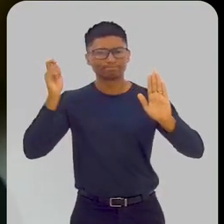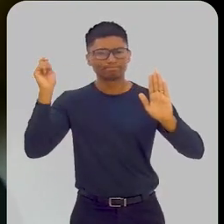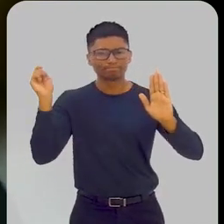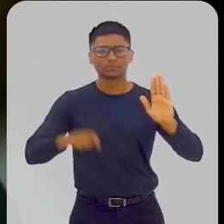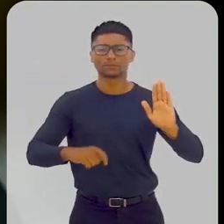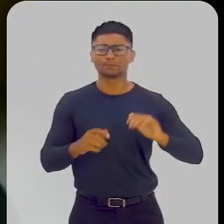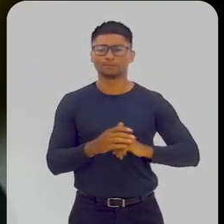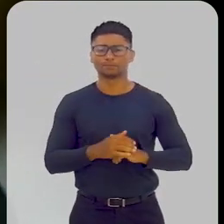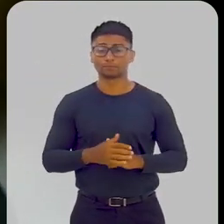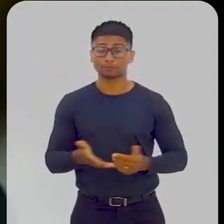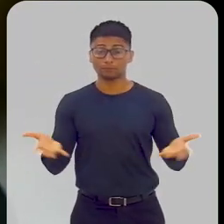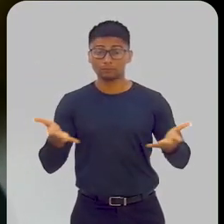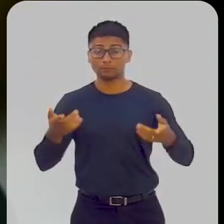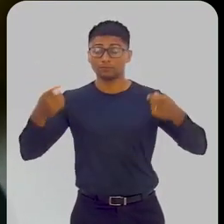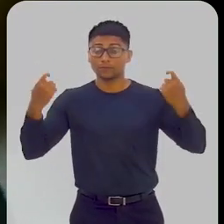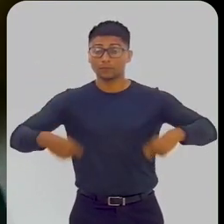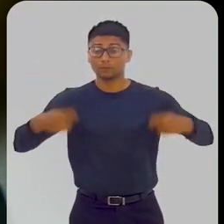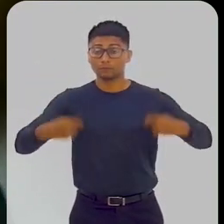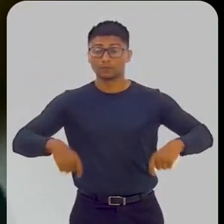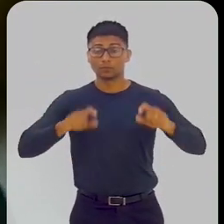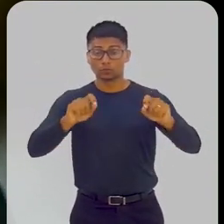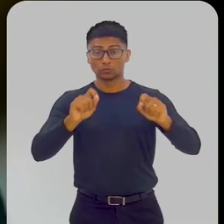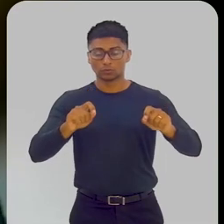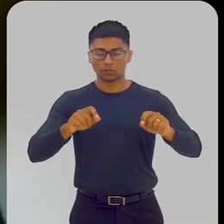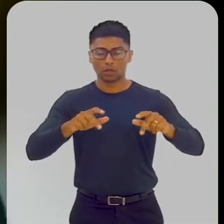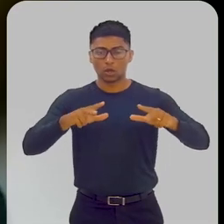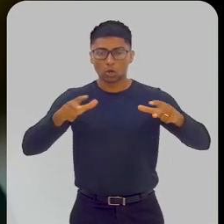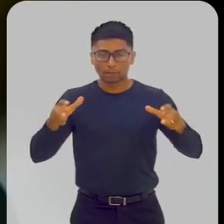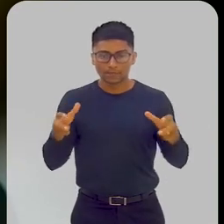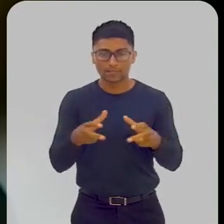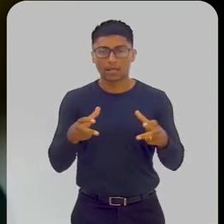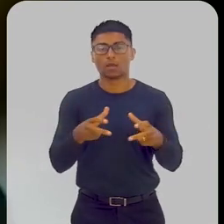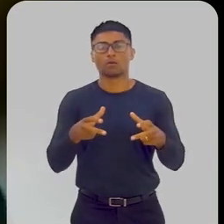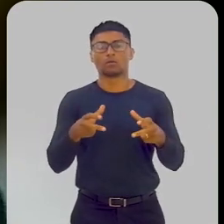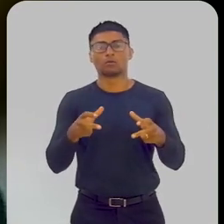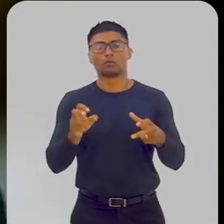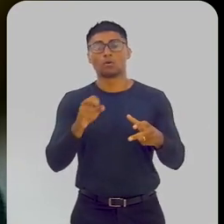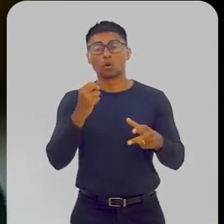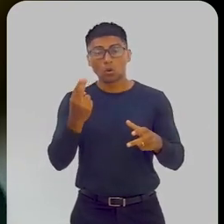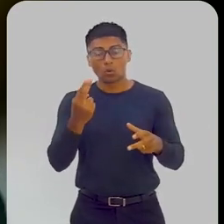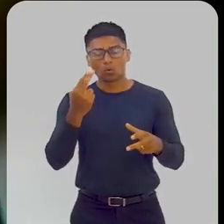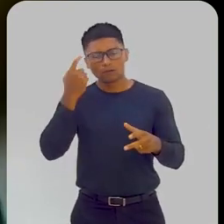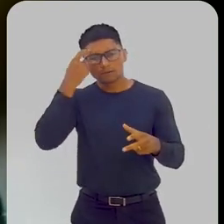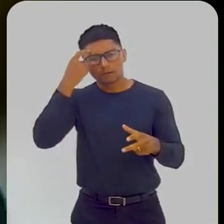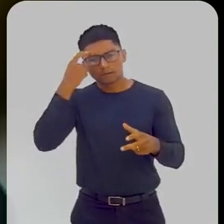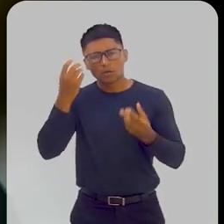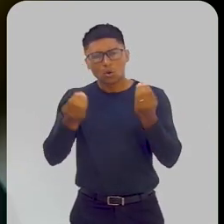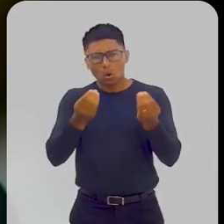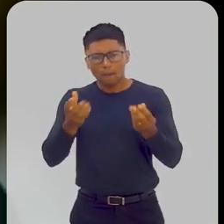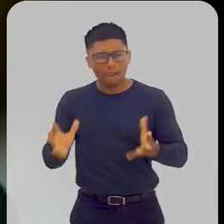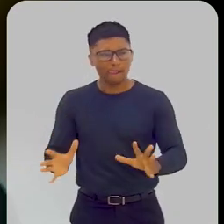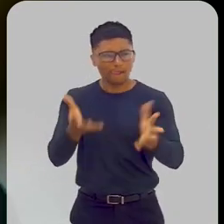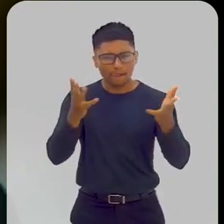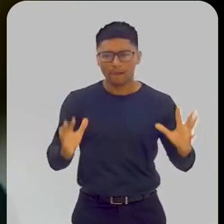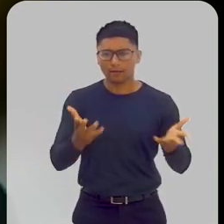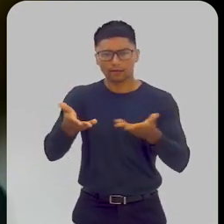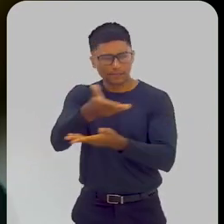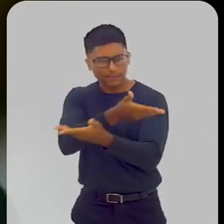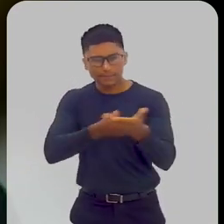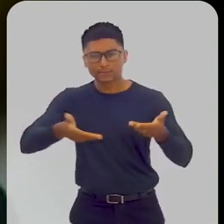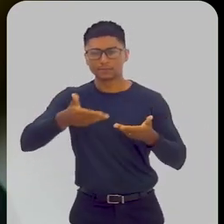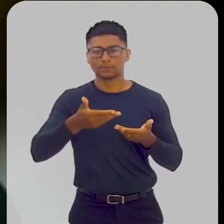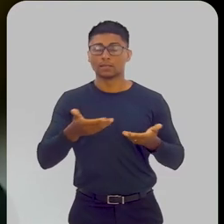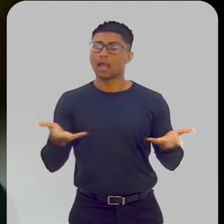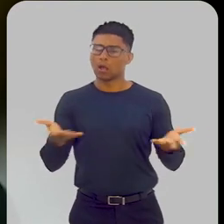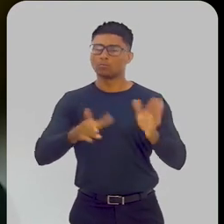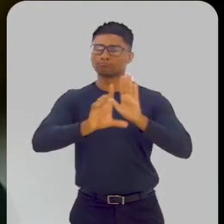isto. Precisa agora ter apenas comissões ou fórum ou alguma coisa, um estudo de como promover isso. Nós temos